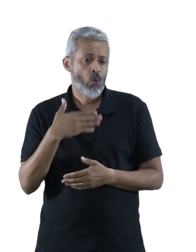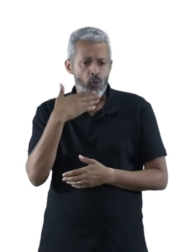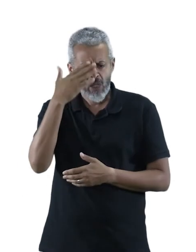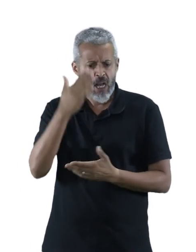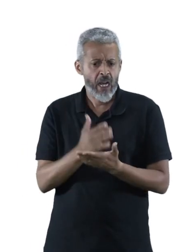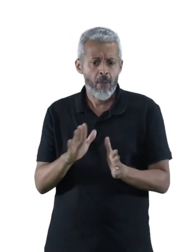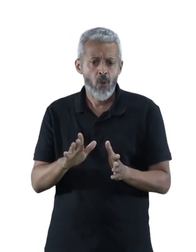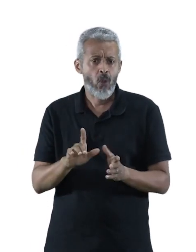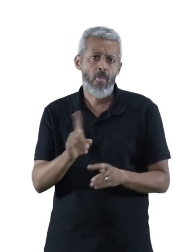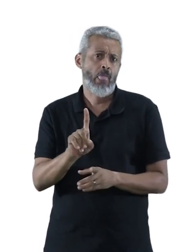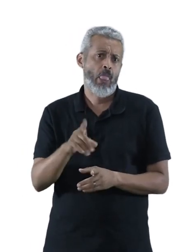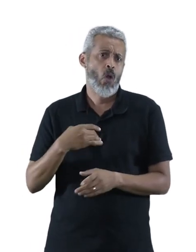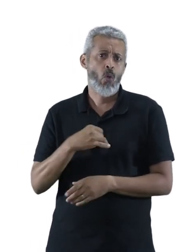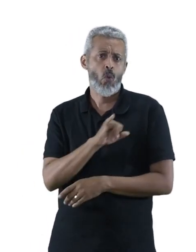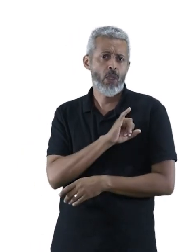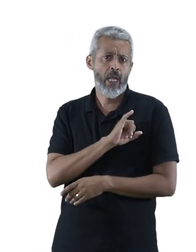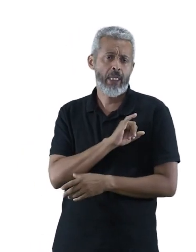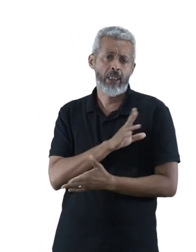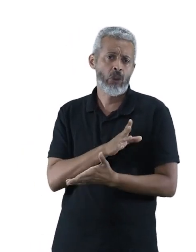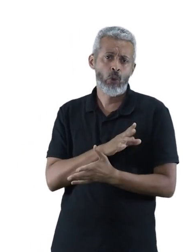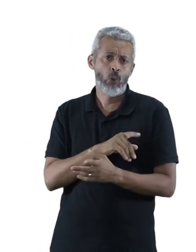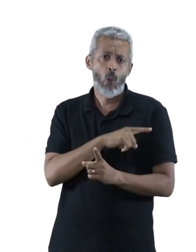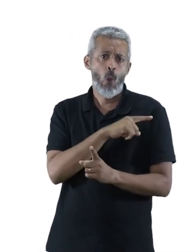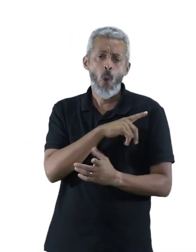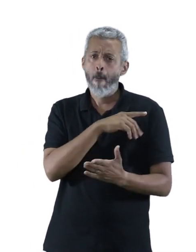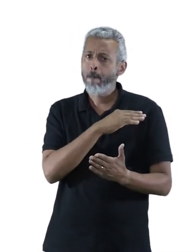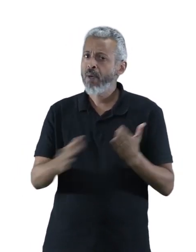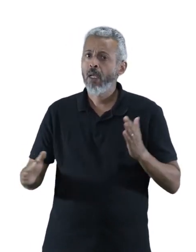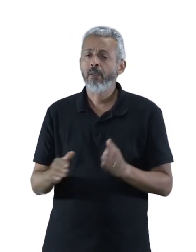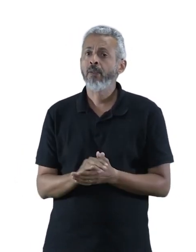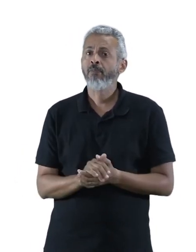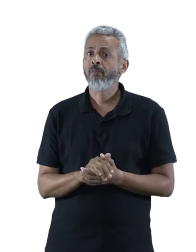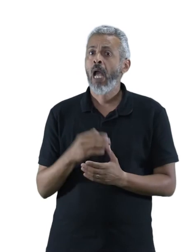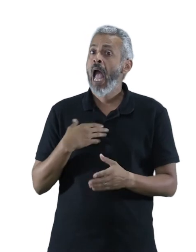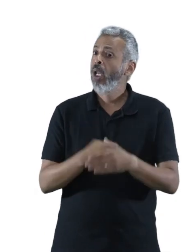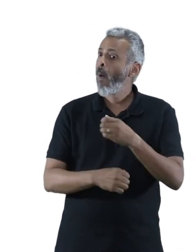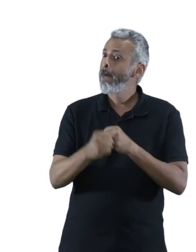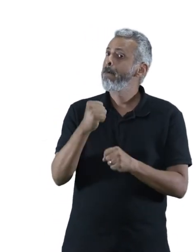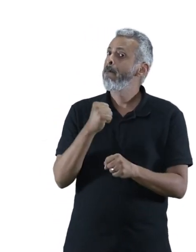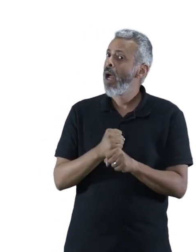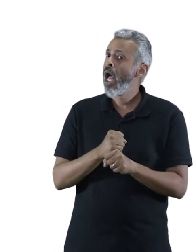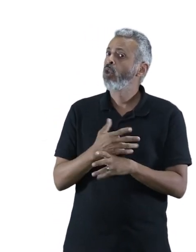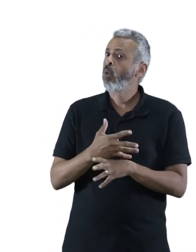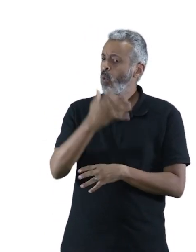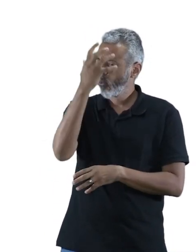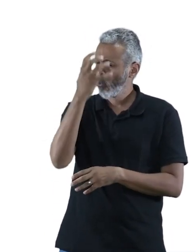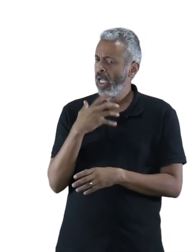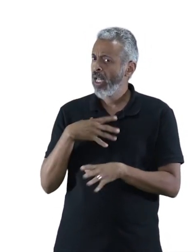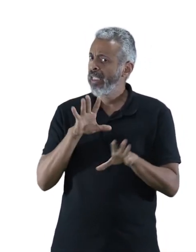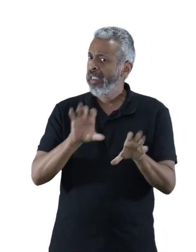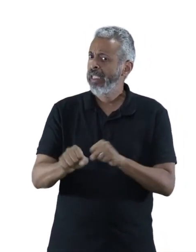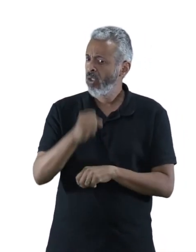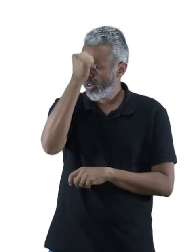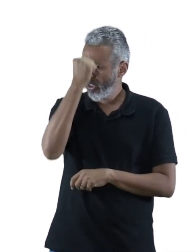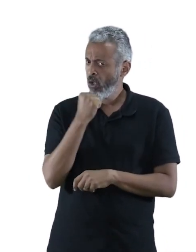derrotado lá na Síria e no Iraque. Só que não aconteceu. Ano passado, tivemos um grave atentado terrorista a